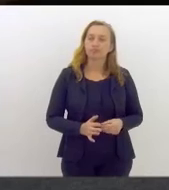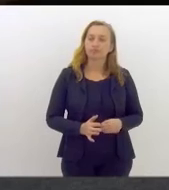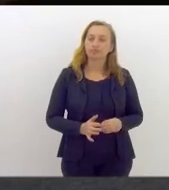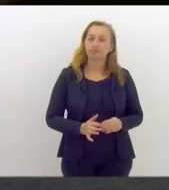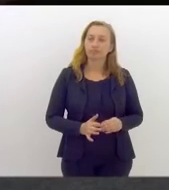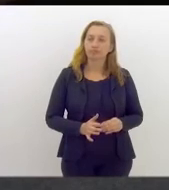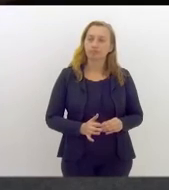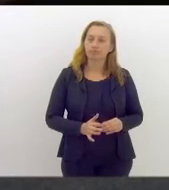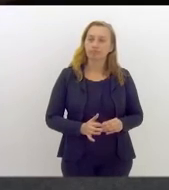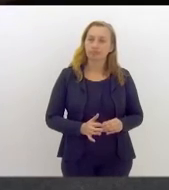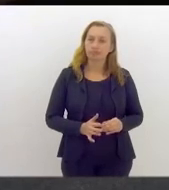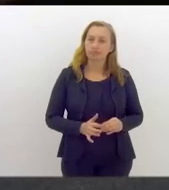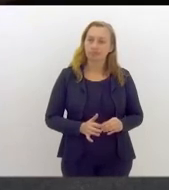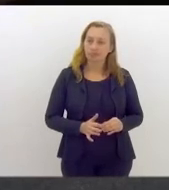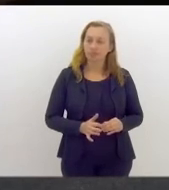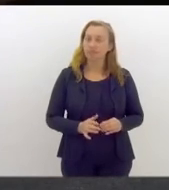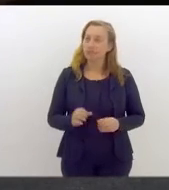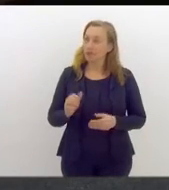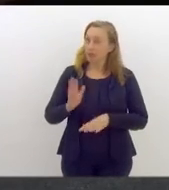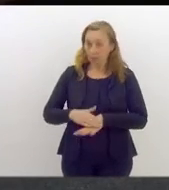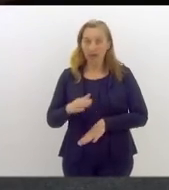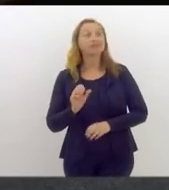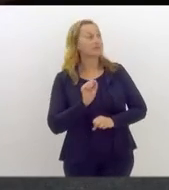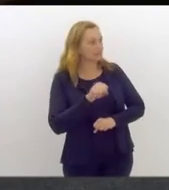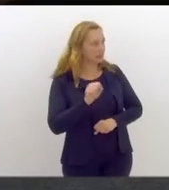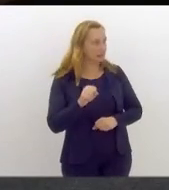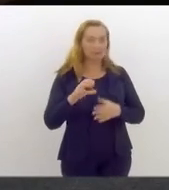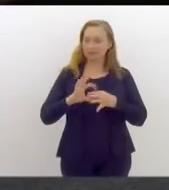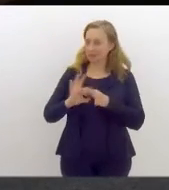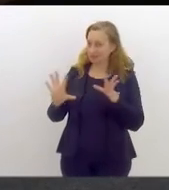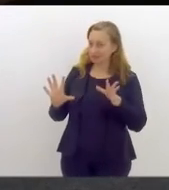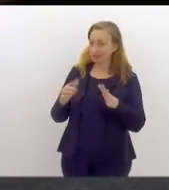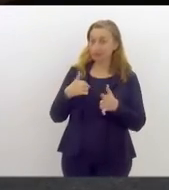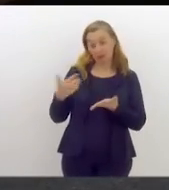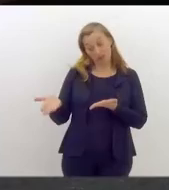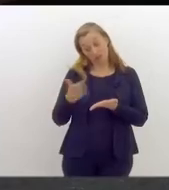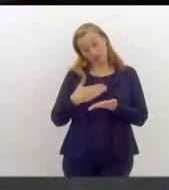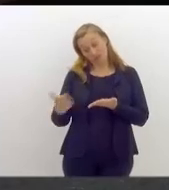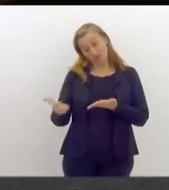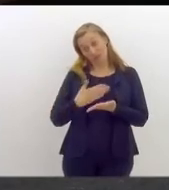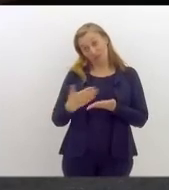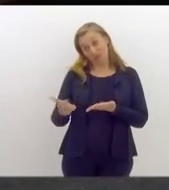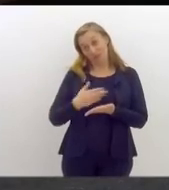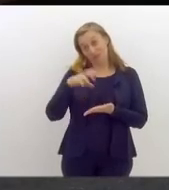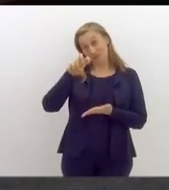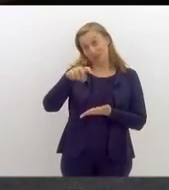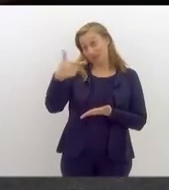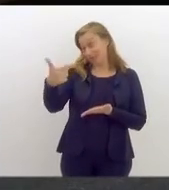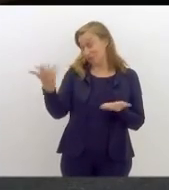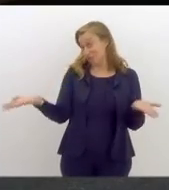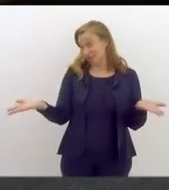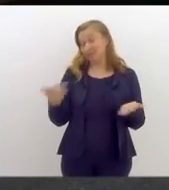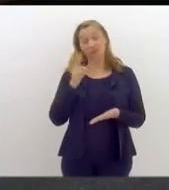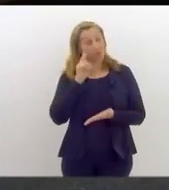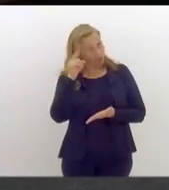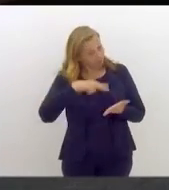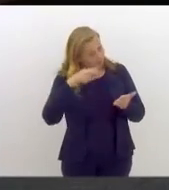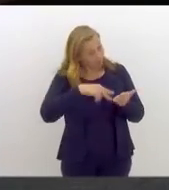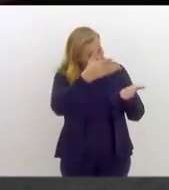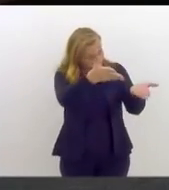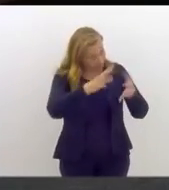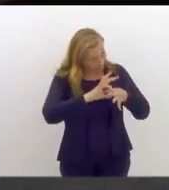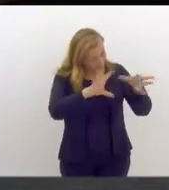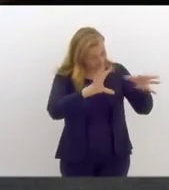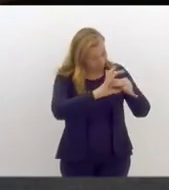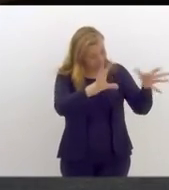Mais algum? Sim, senhora. Sim. Se a senhora deixar vontade, eu virar as páginas, não, são pode 52. Virar, ler à